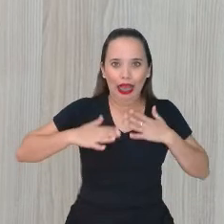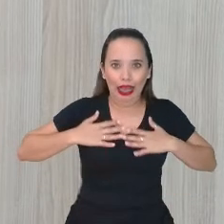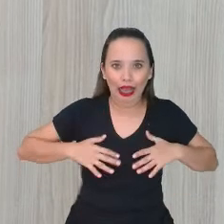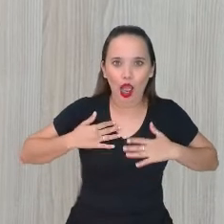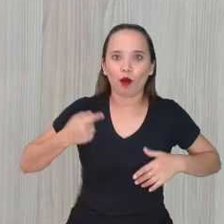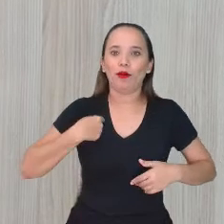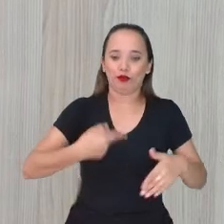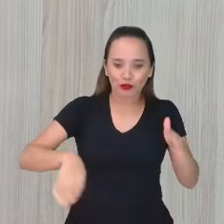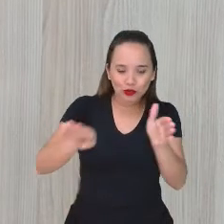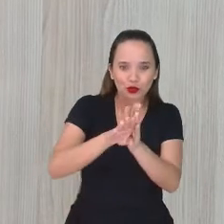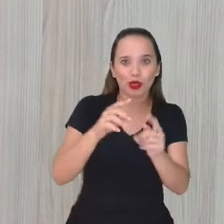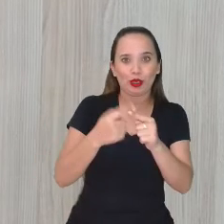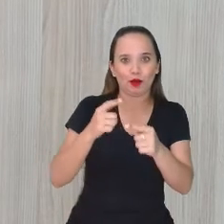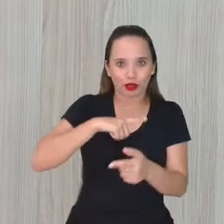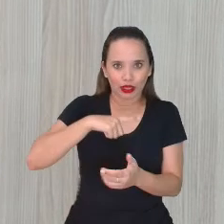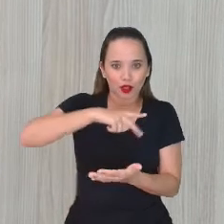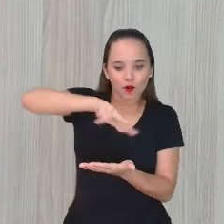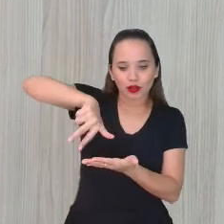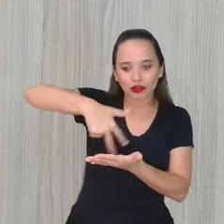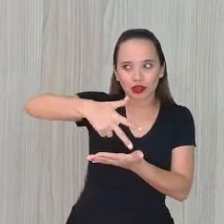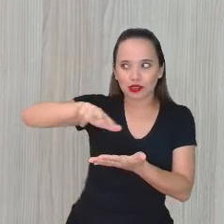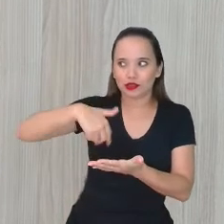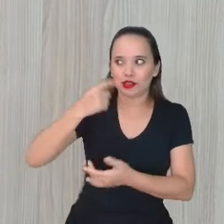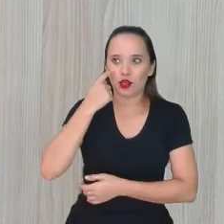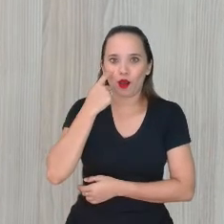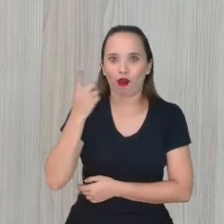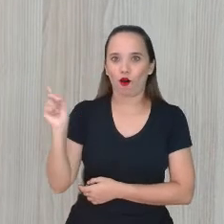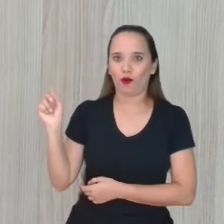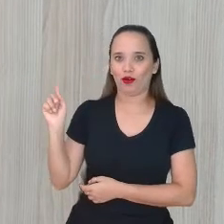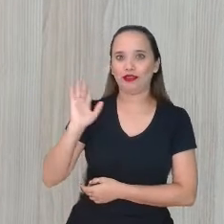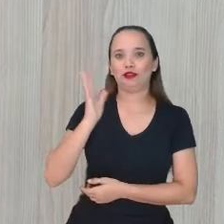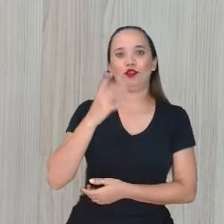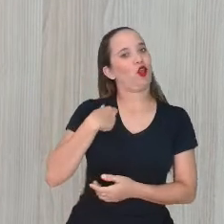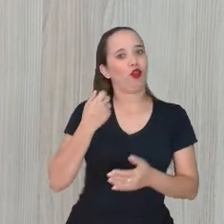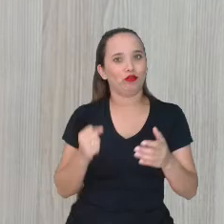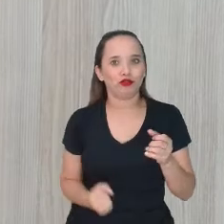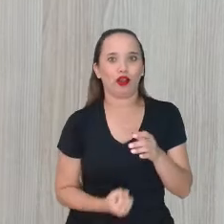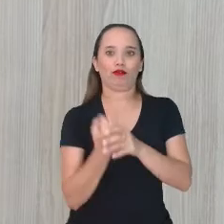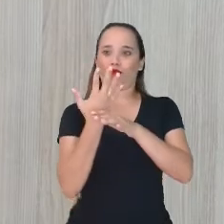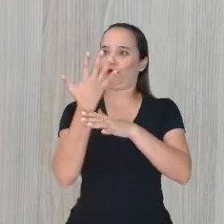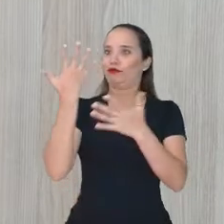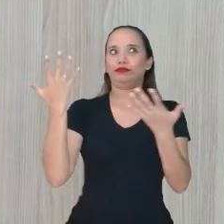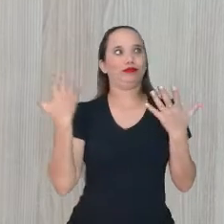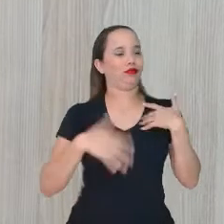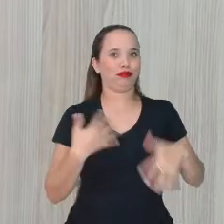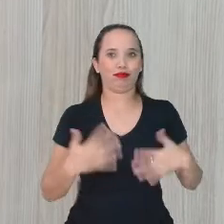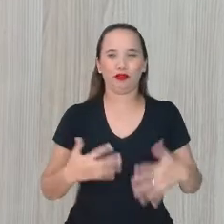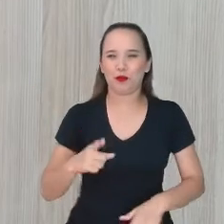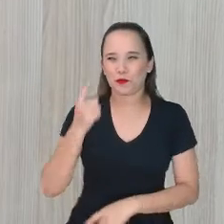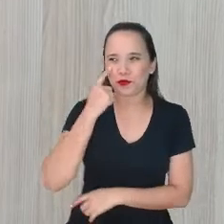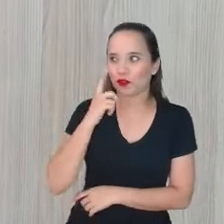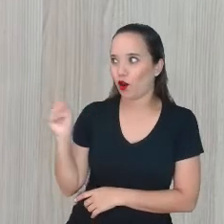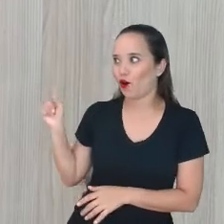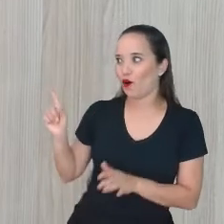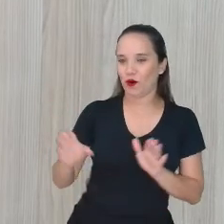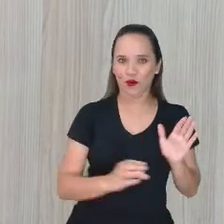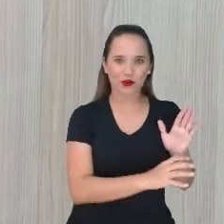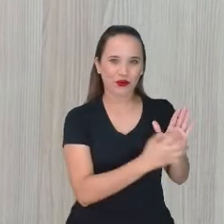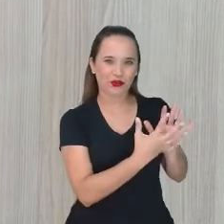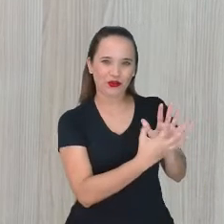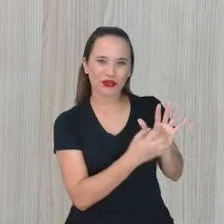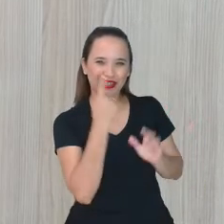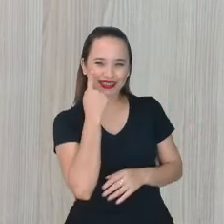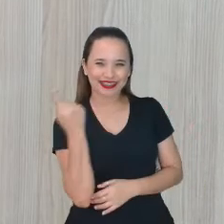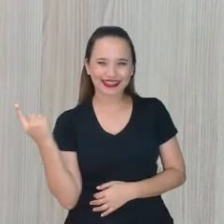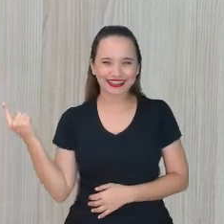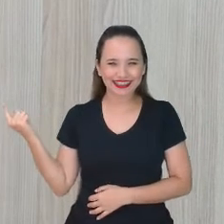chego porque a dancinha faz sucesso. Olha eu chegando, ó. Já me entreguei, não foi? Já se entregou. Ó, vai chegar o QR Code aqui, ó, na sua tela, ó,